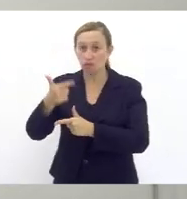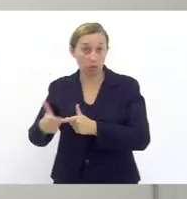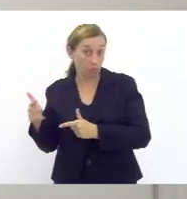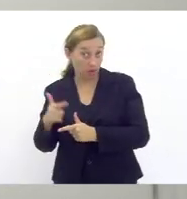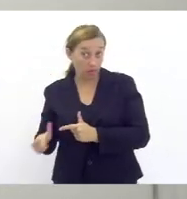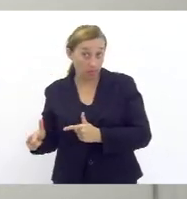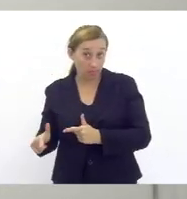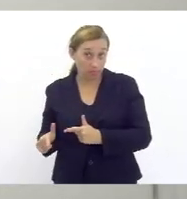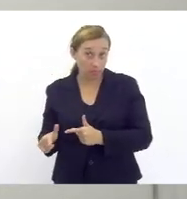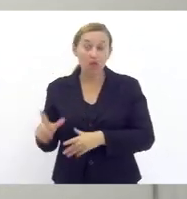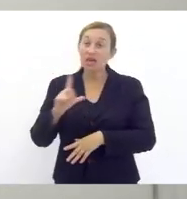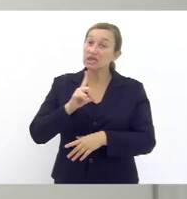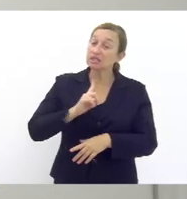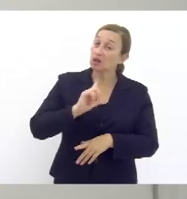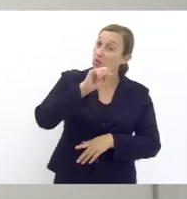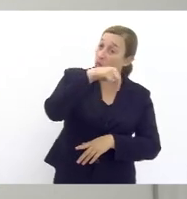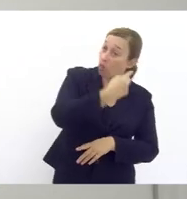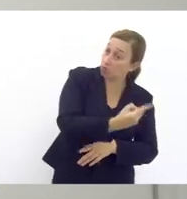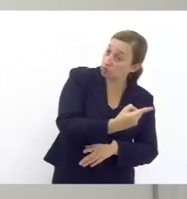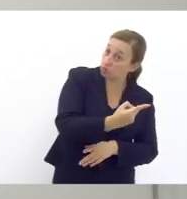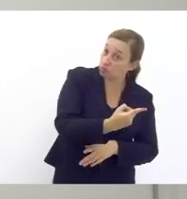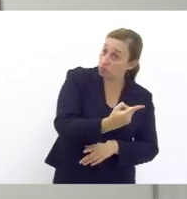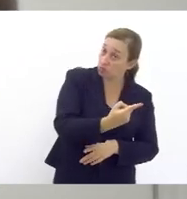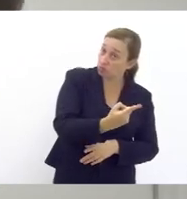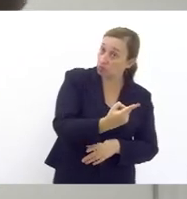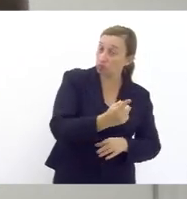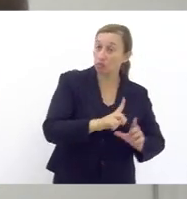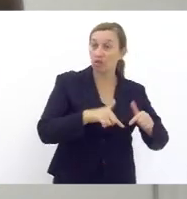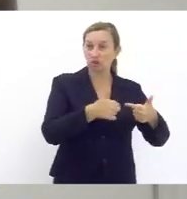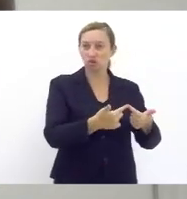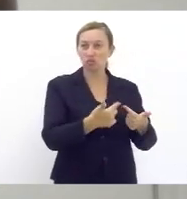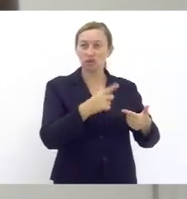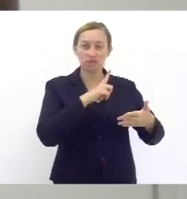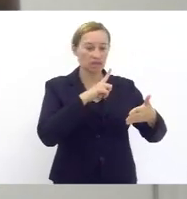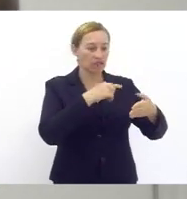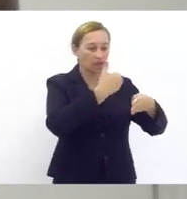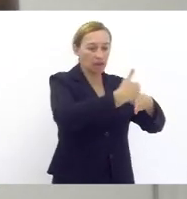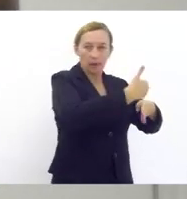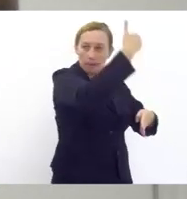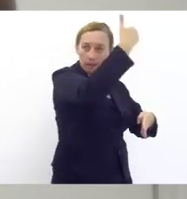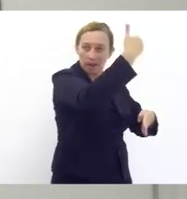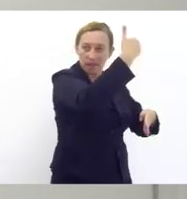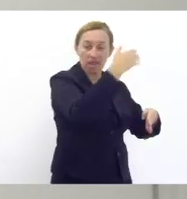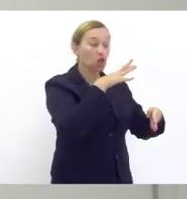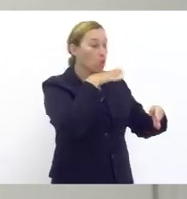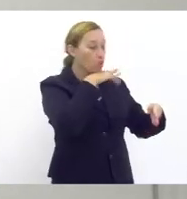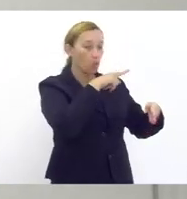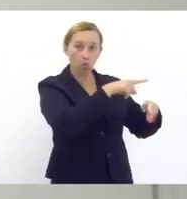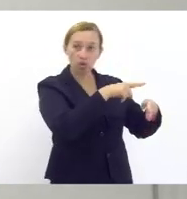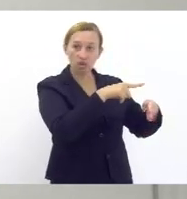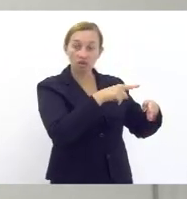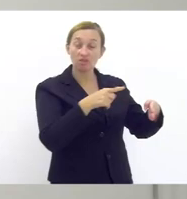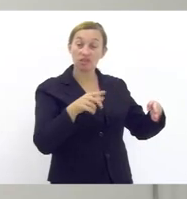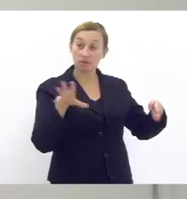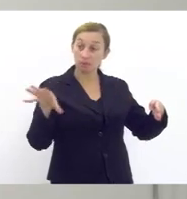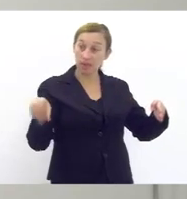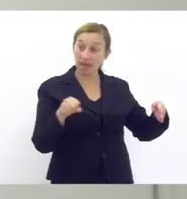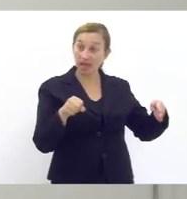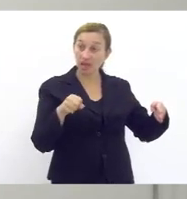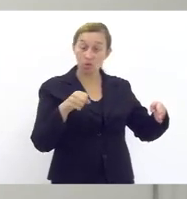e existe uma outra maneira que você tá com a parede aqui toda mofada você compra uma tinta né